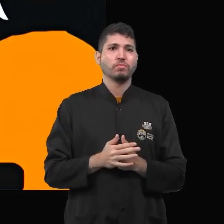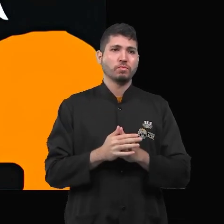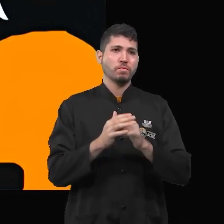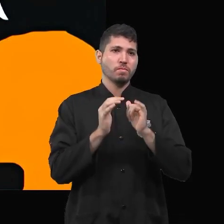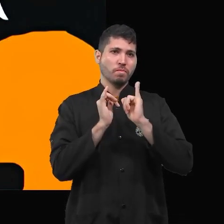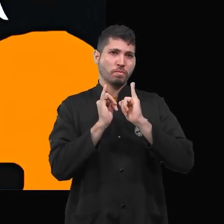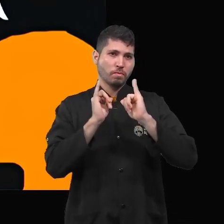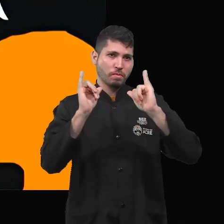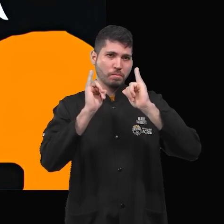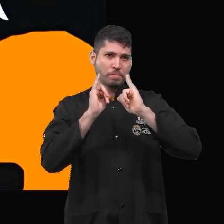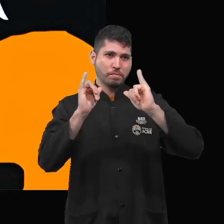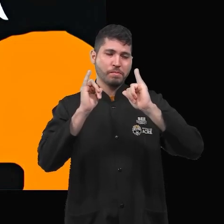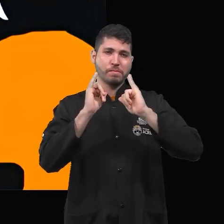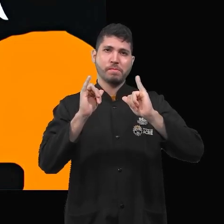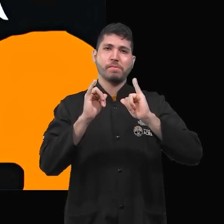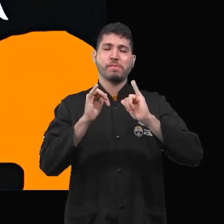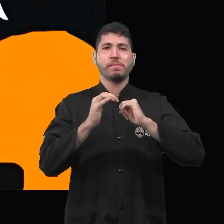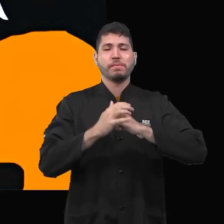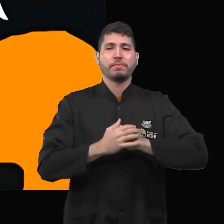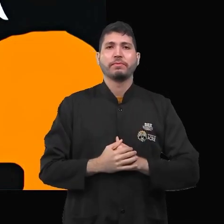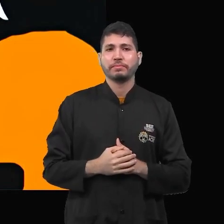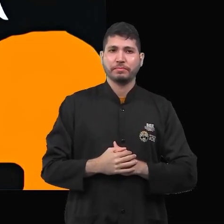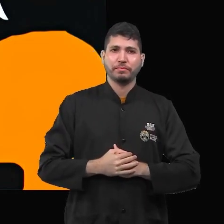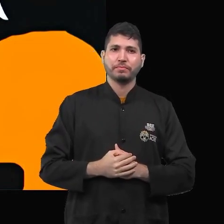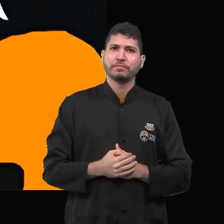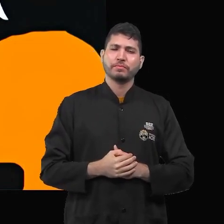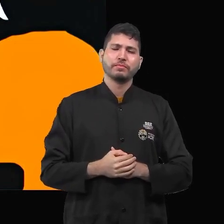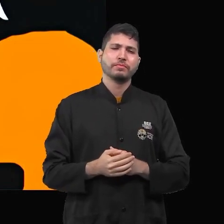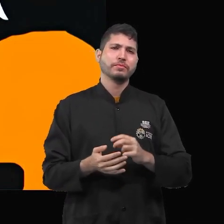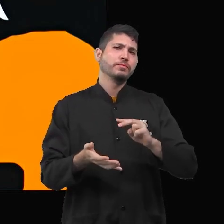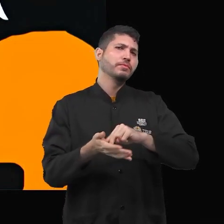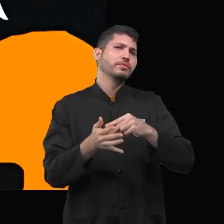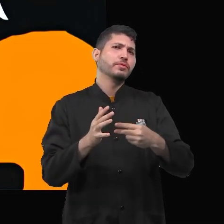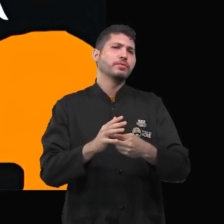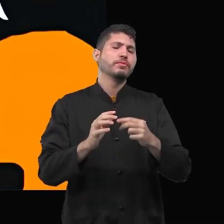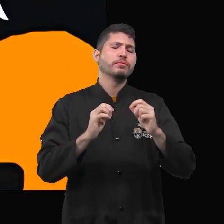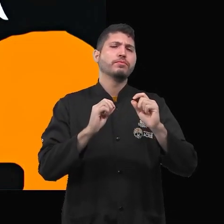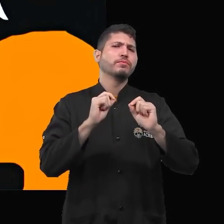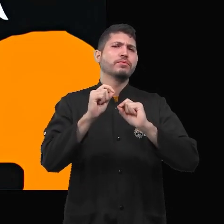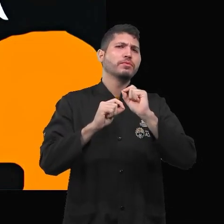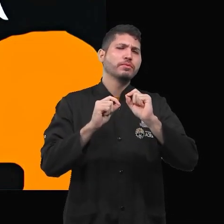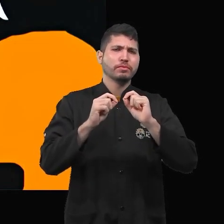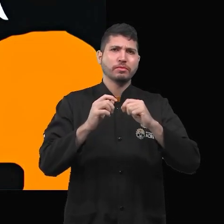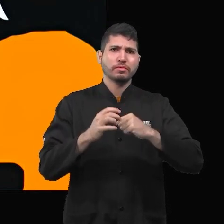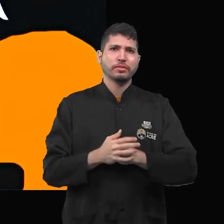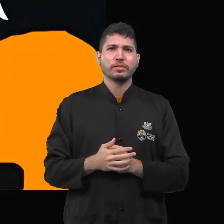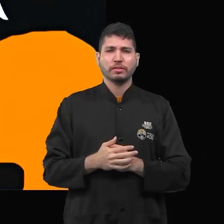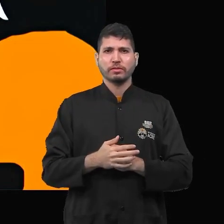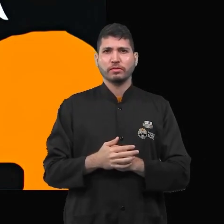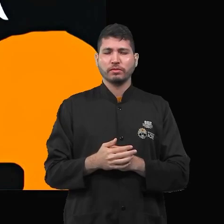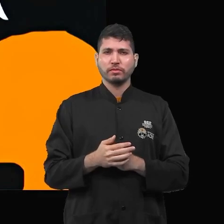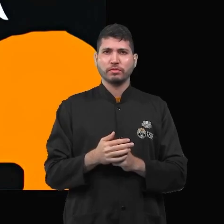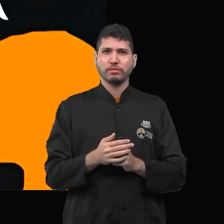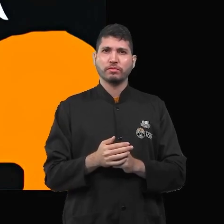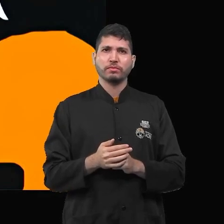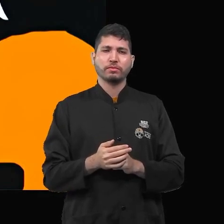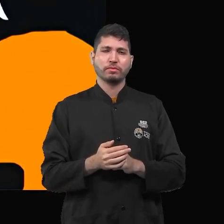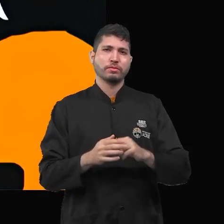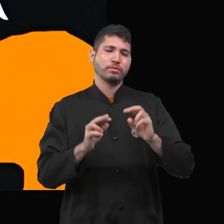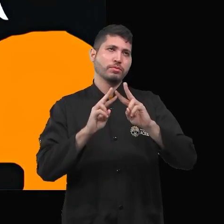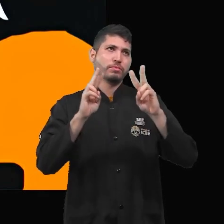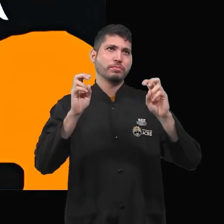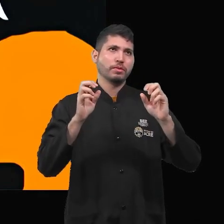né, o emissor, receptor, o discurso e todos aqueles elementos que nós aprendemos também dentro da aula sobre funções